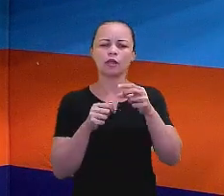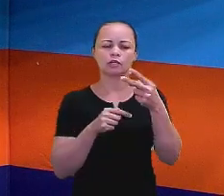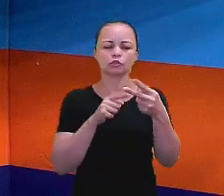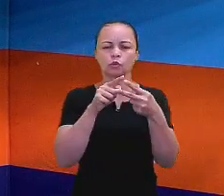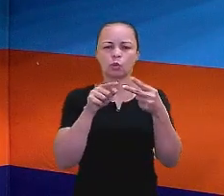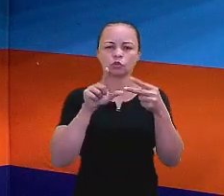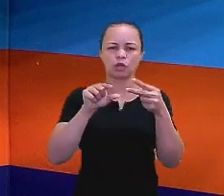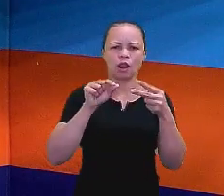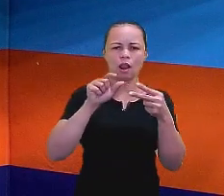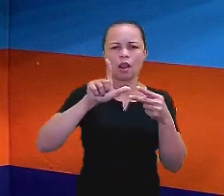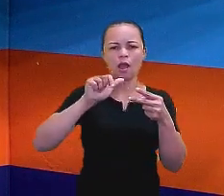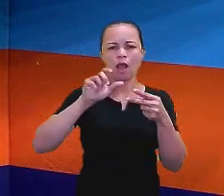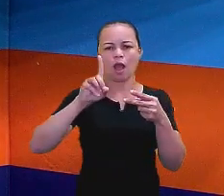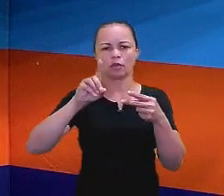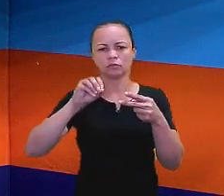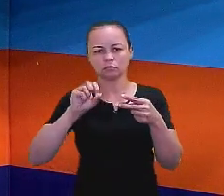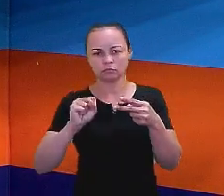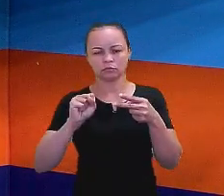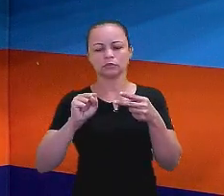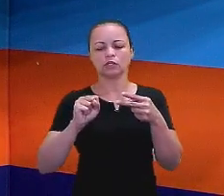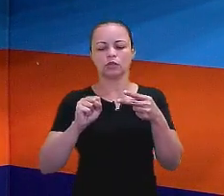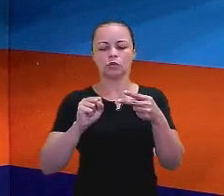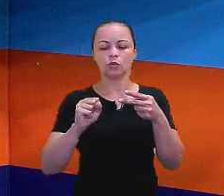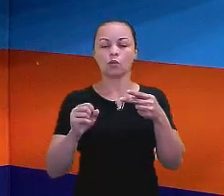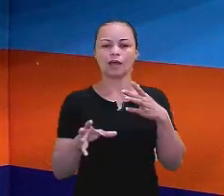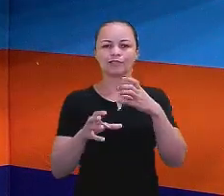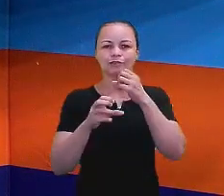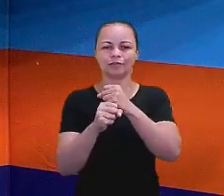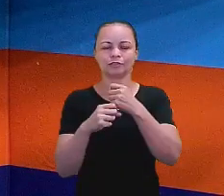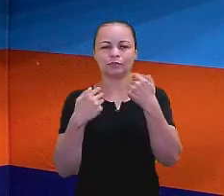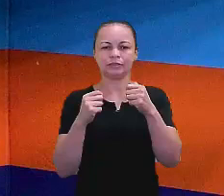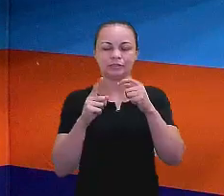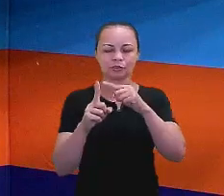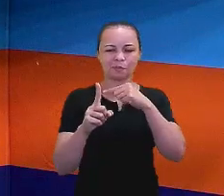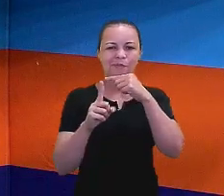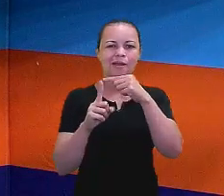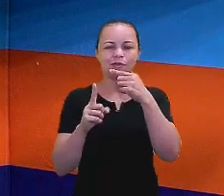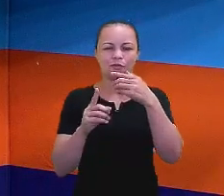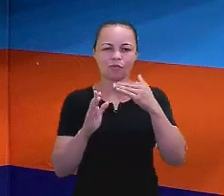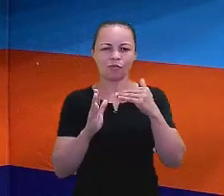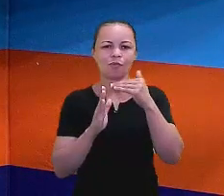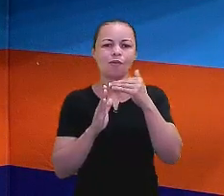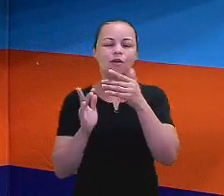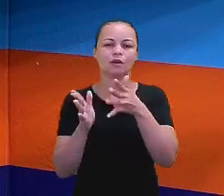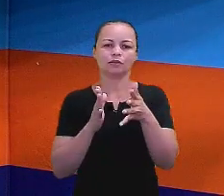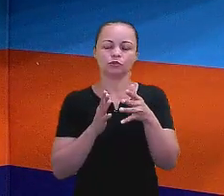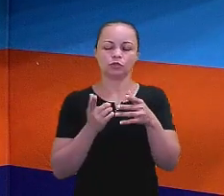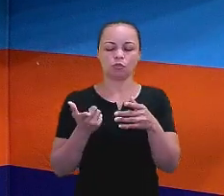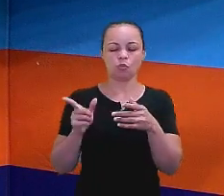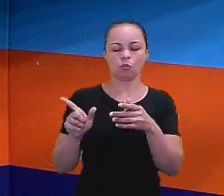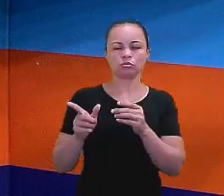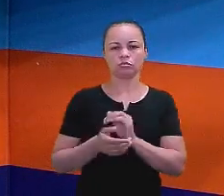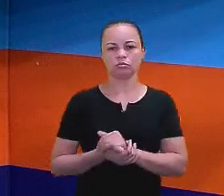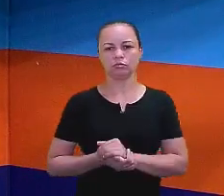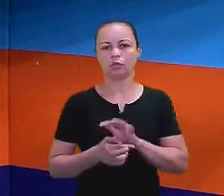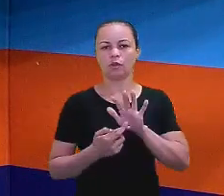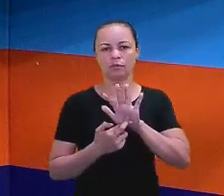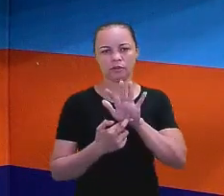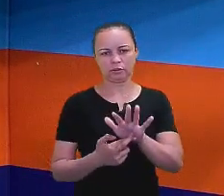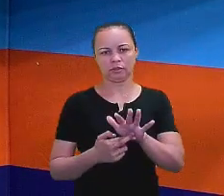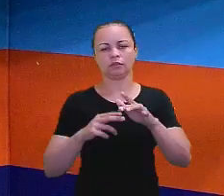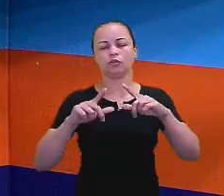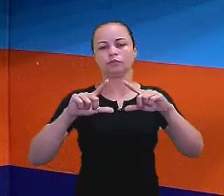e adicioná-los, o resultado tem que ser maior do que a medida do outro lado. Então, isso representa um